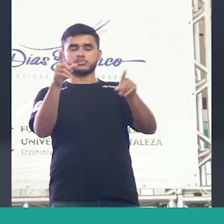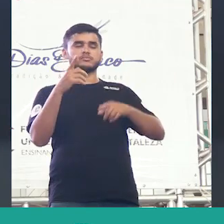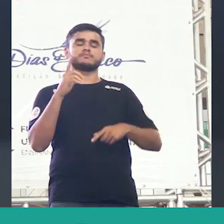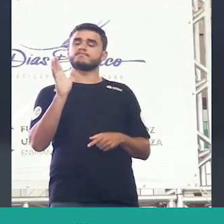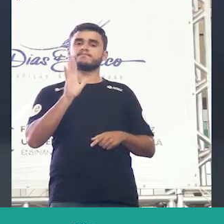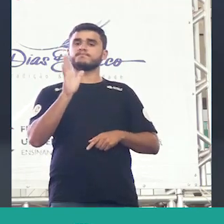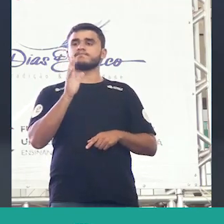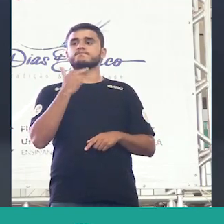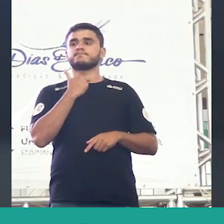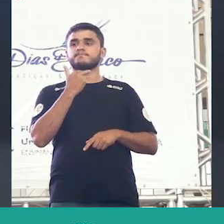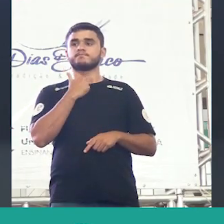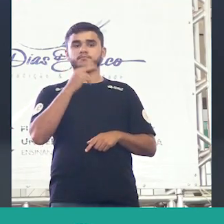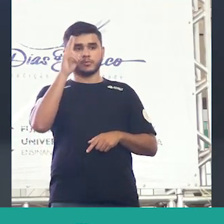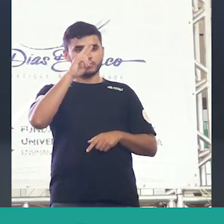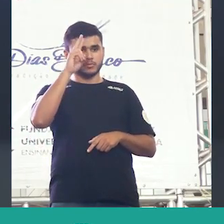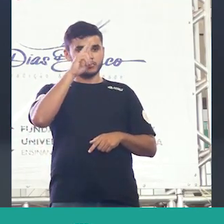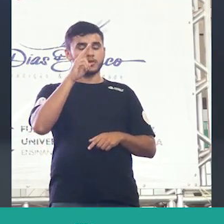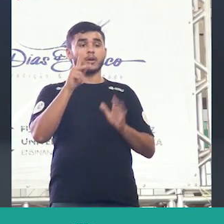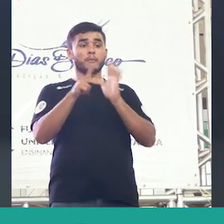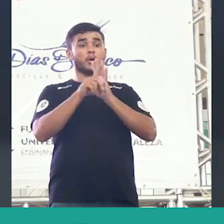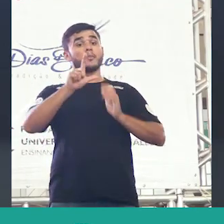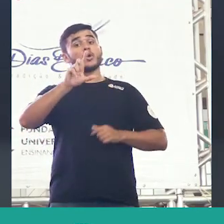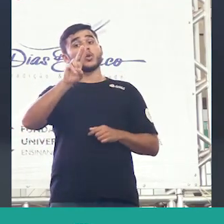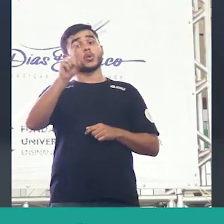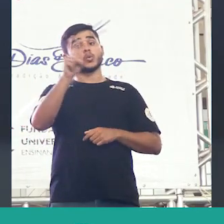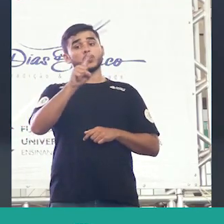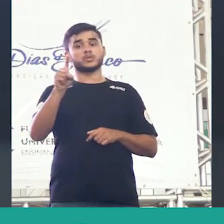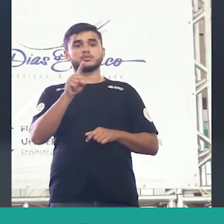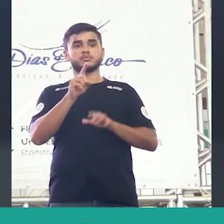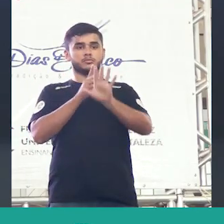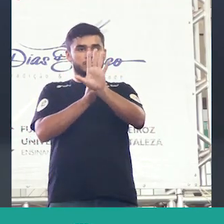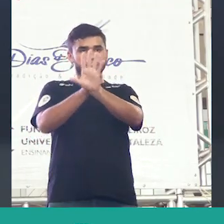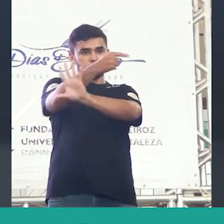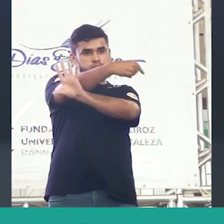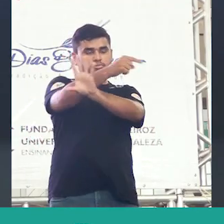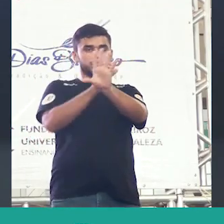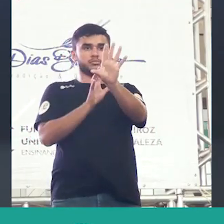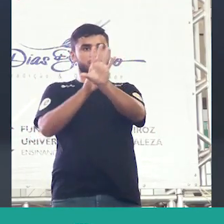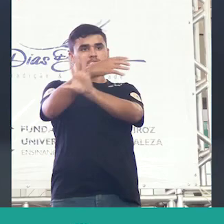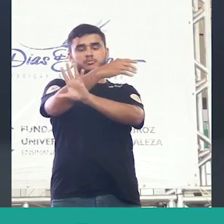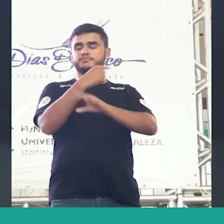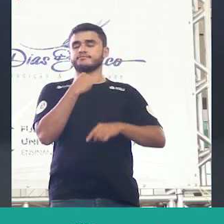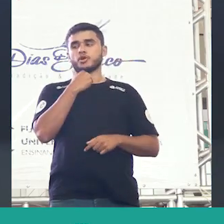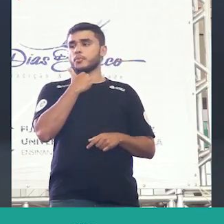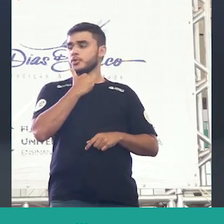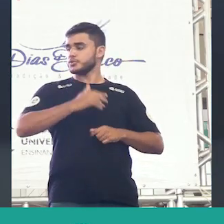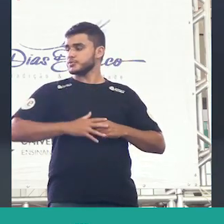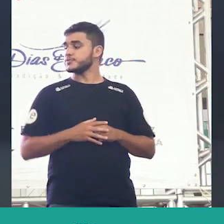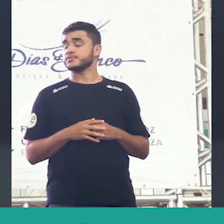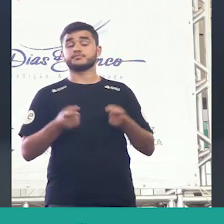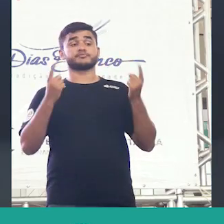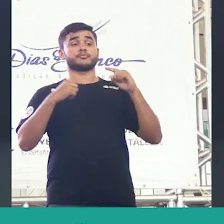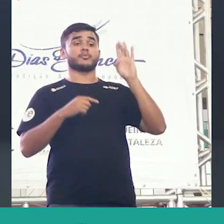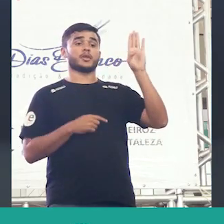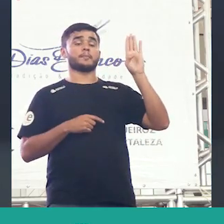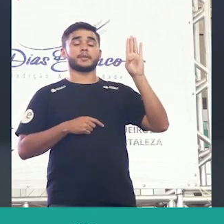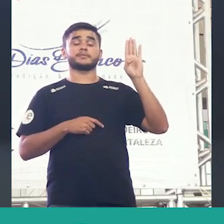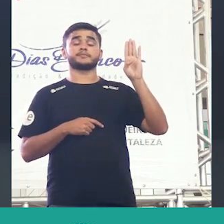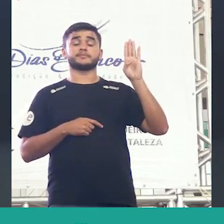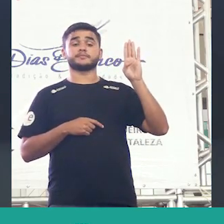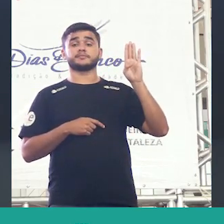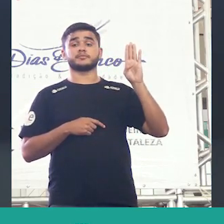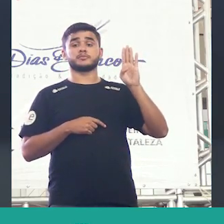Não. Princípio da propagação retilínea da luz. Luz não faz curva. B. Se as mãos forem